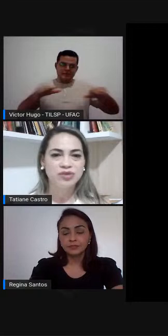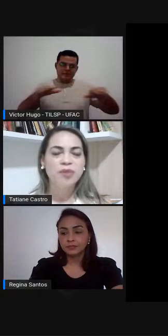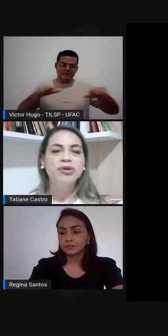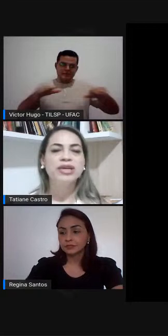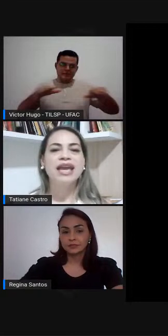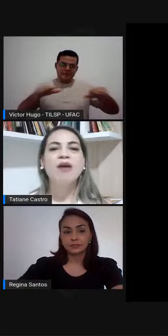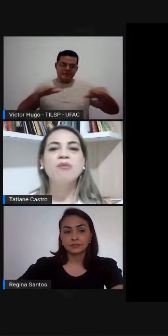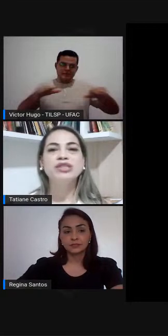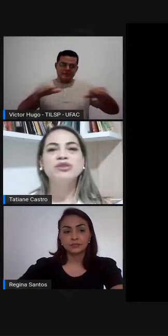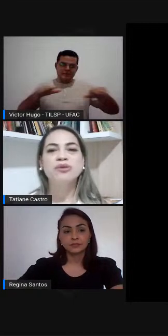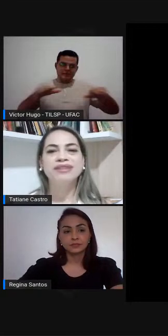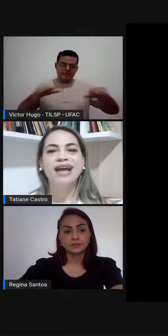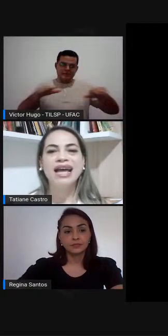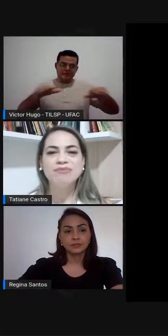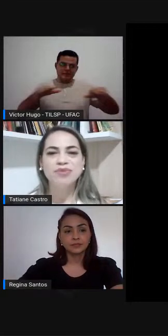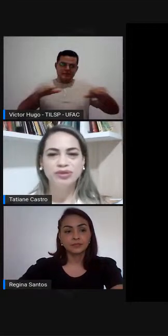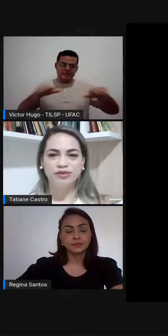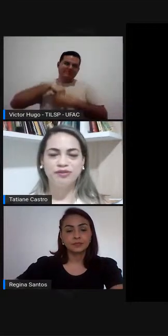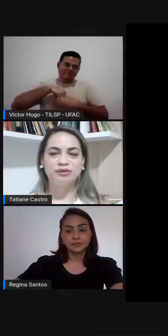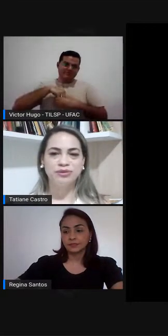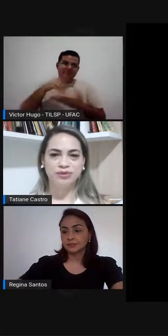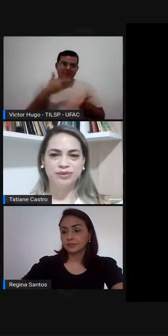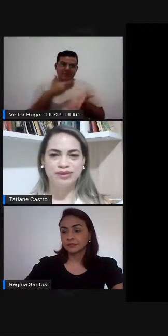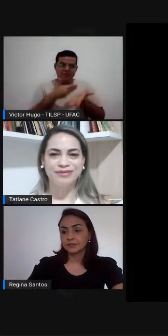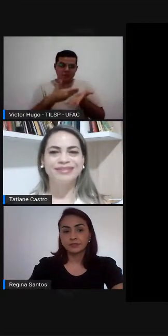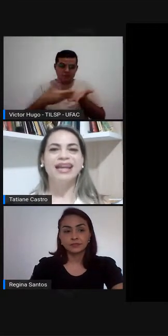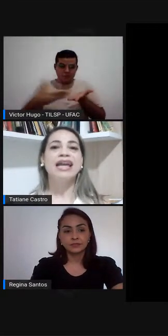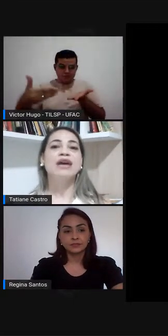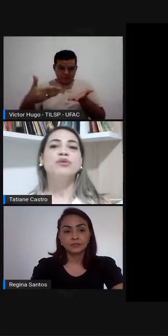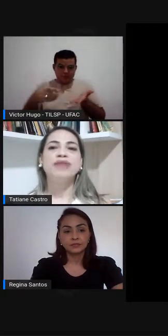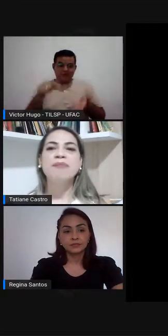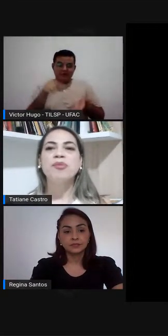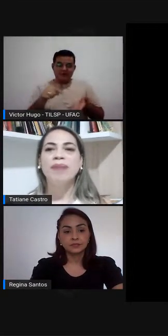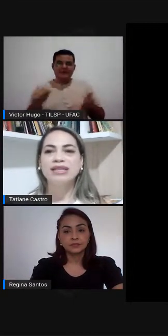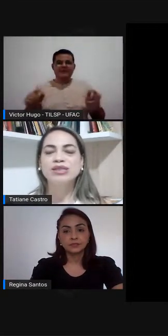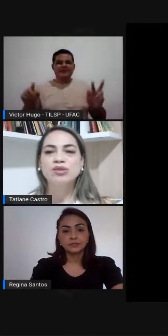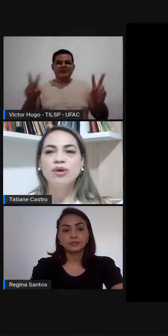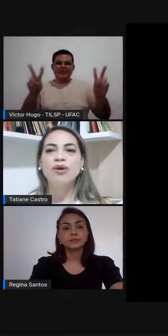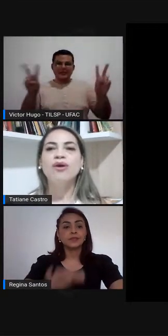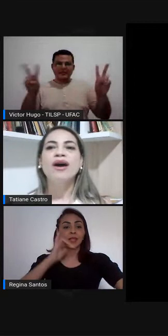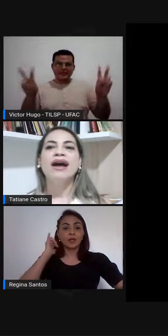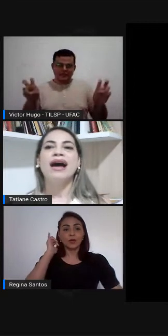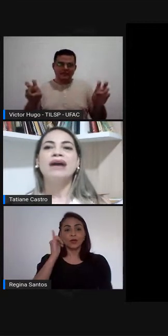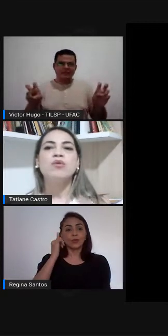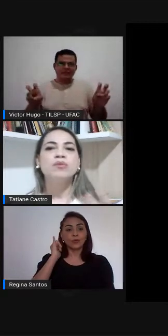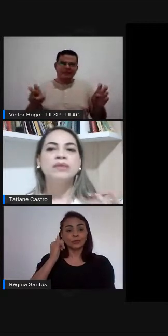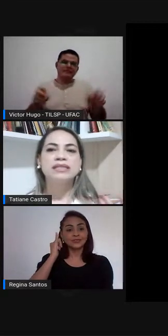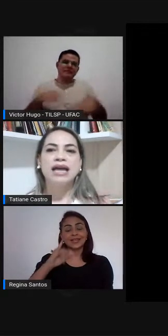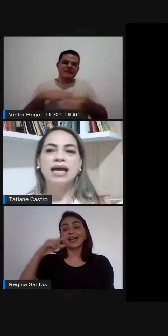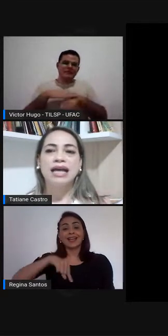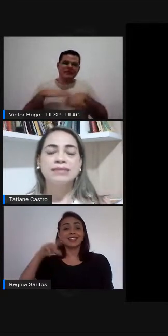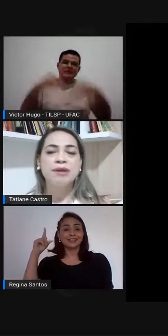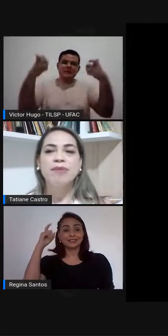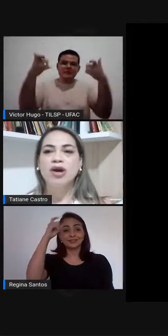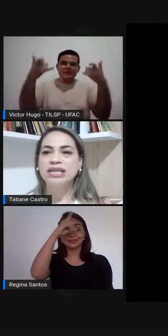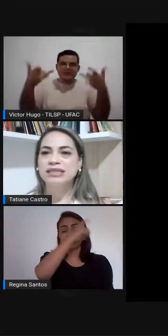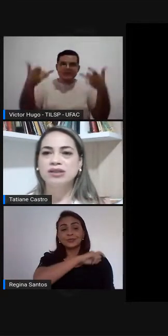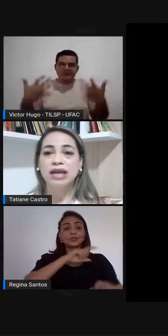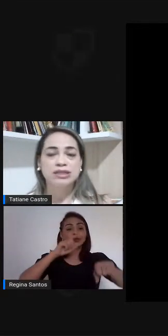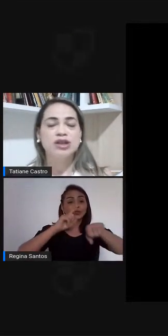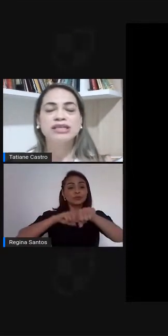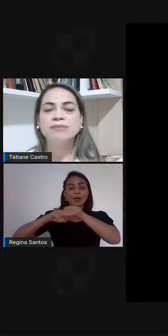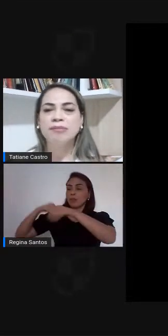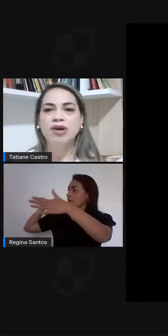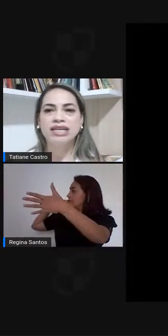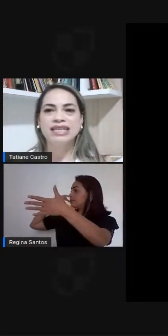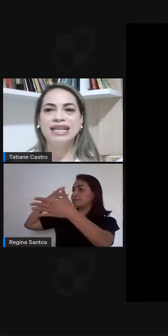trecho porque realmente contar é muito dificultoso, o tempo passou, algumas, as memórias,